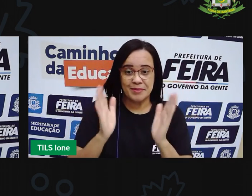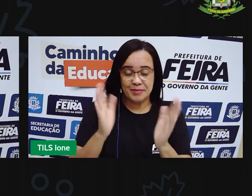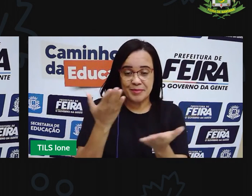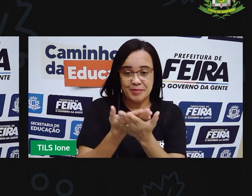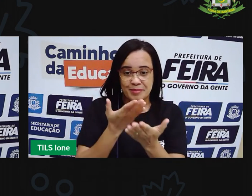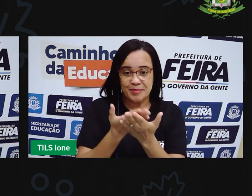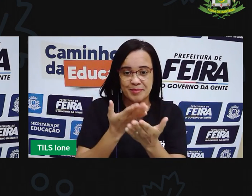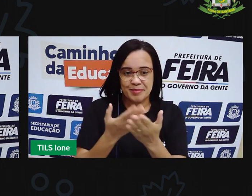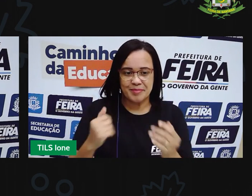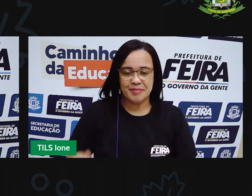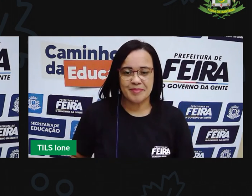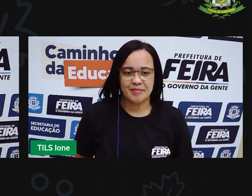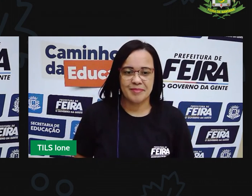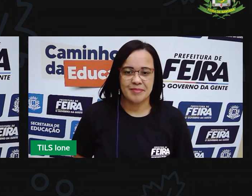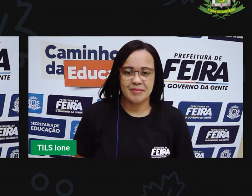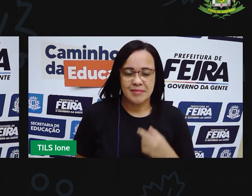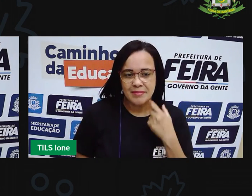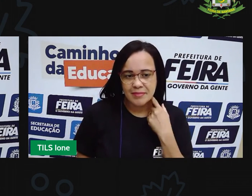São